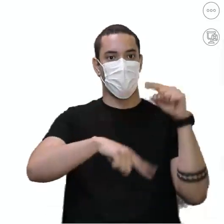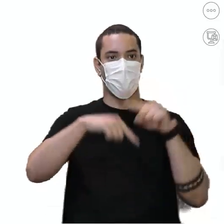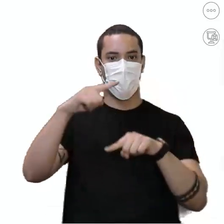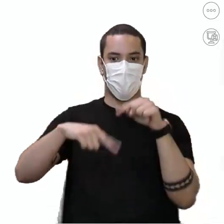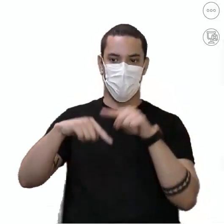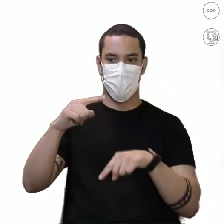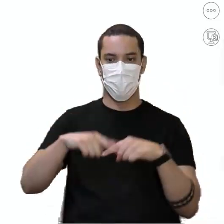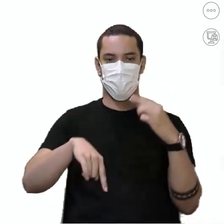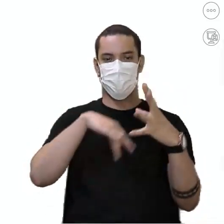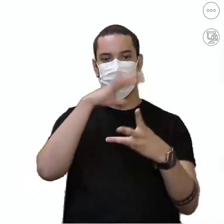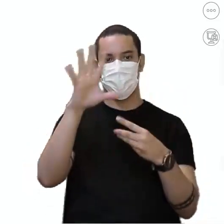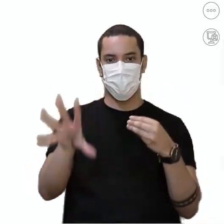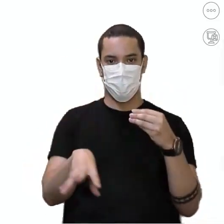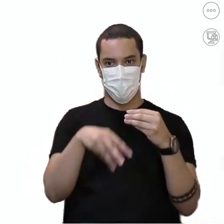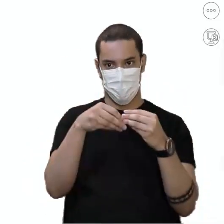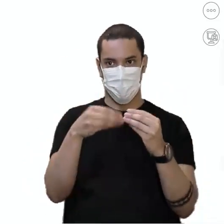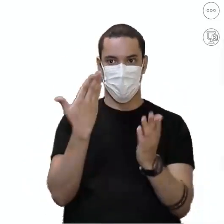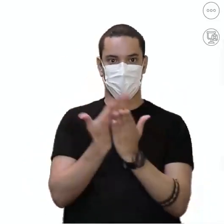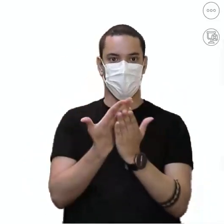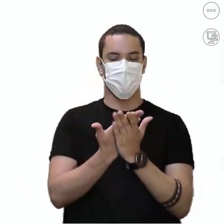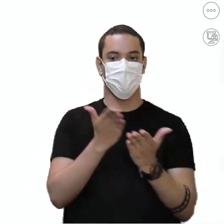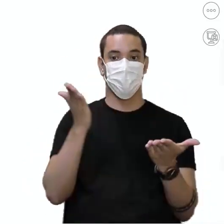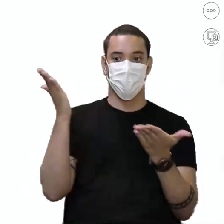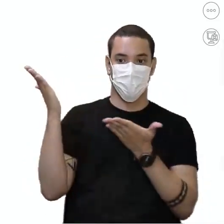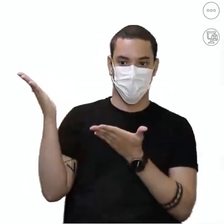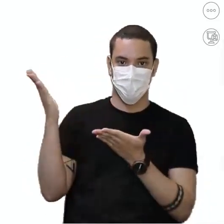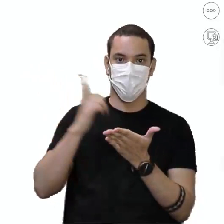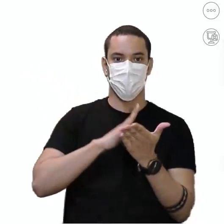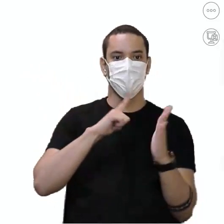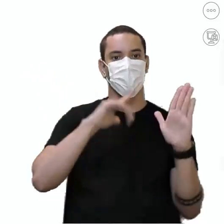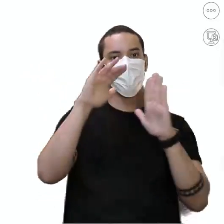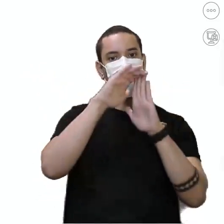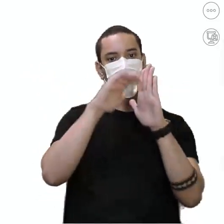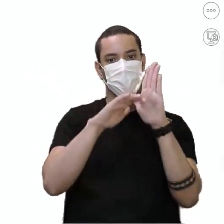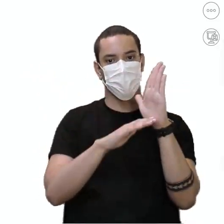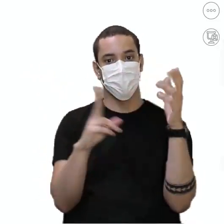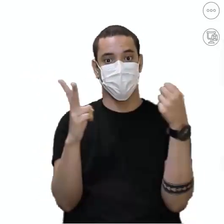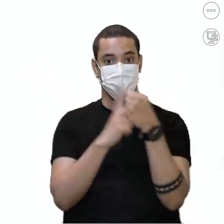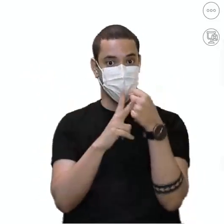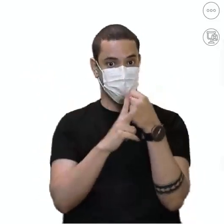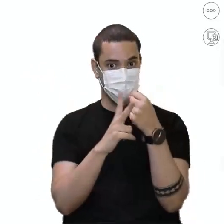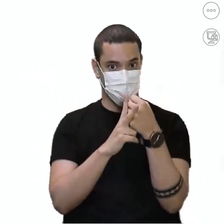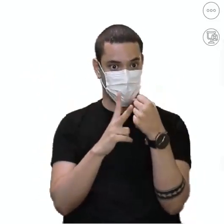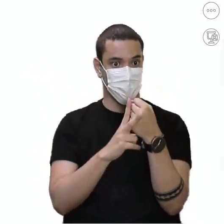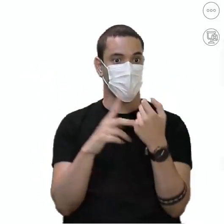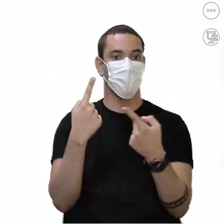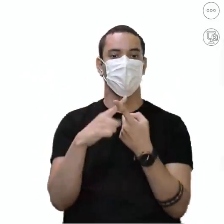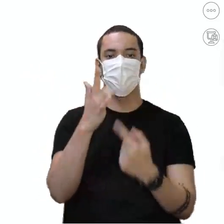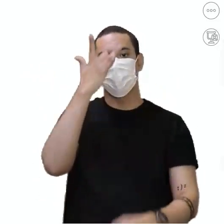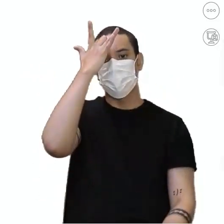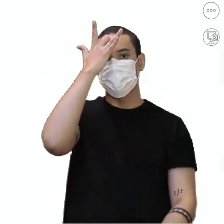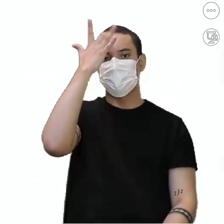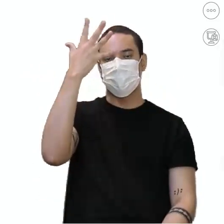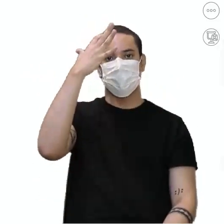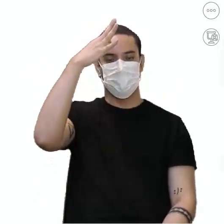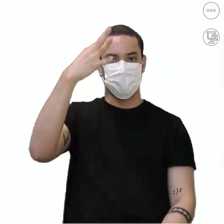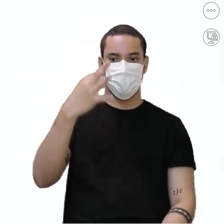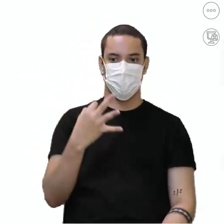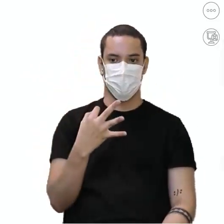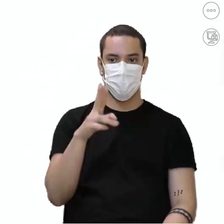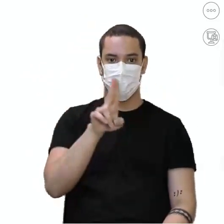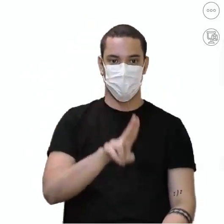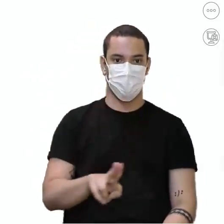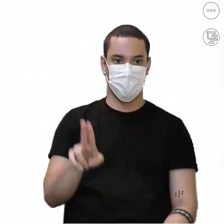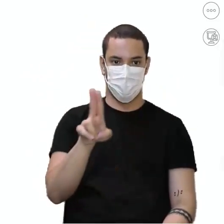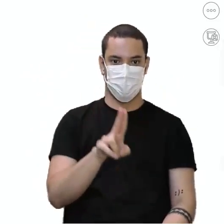material complementar, onde você vai ter aquela lista dos verbos irregulares para facilitar o entendimento sobre o